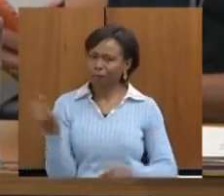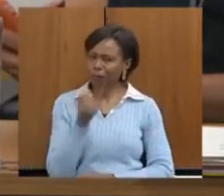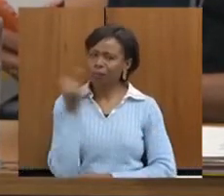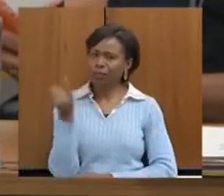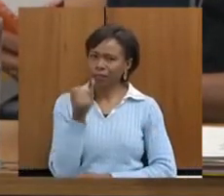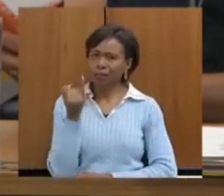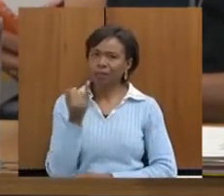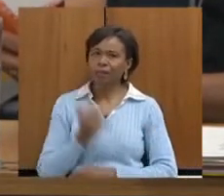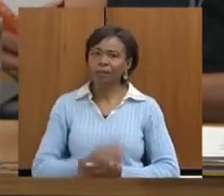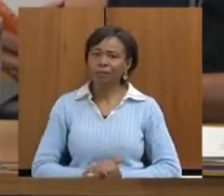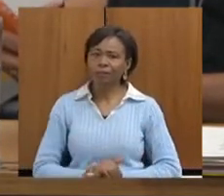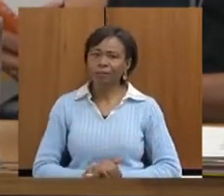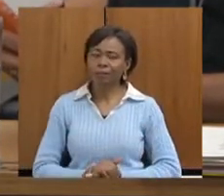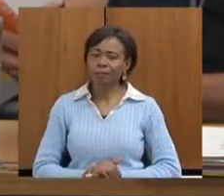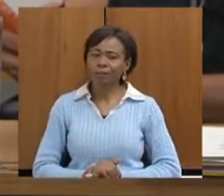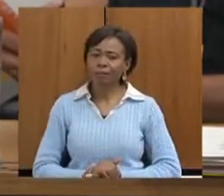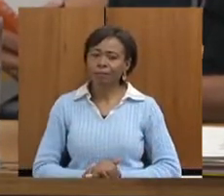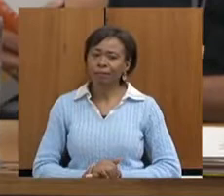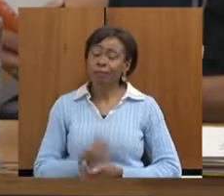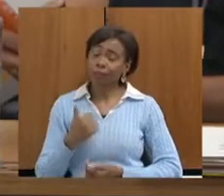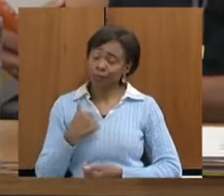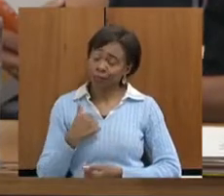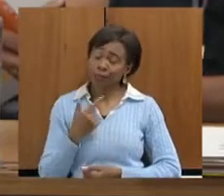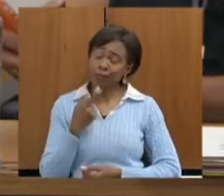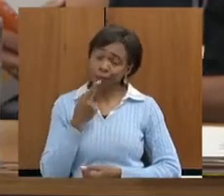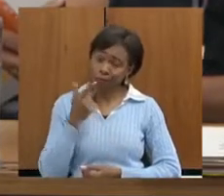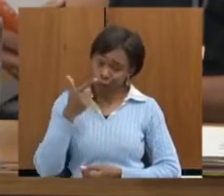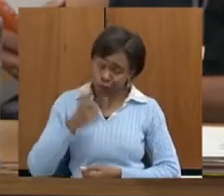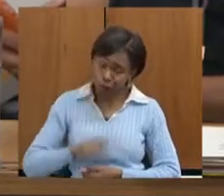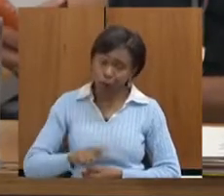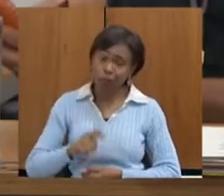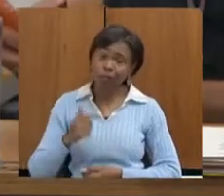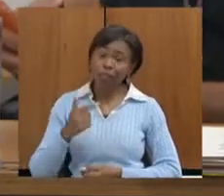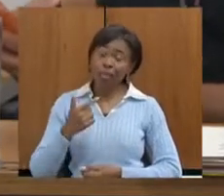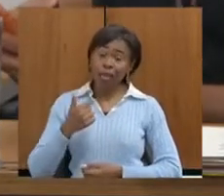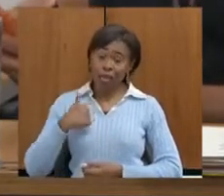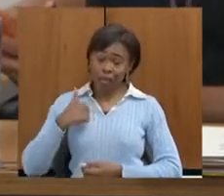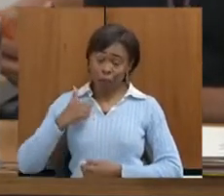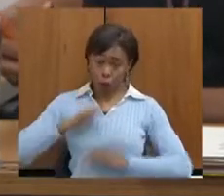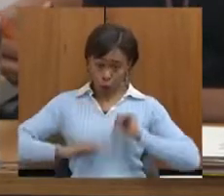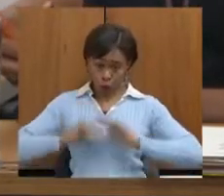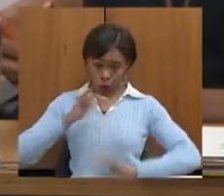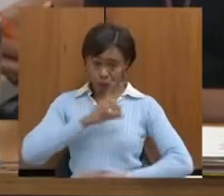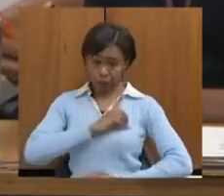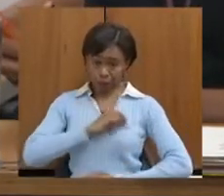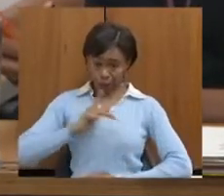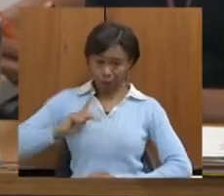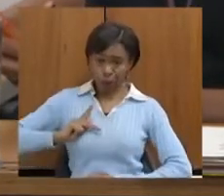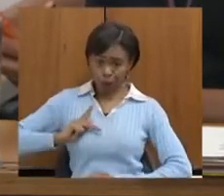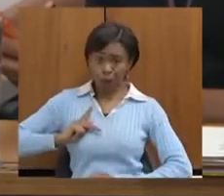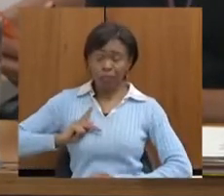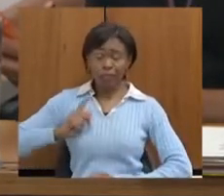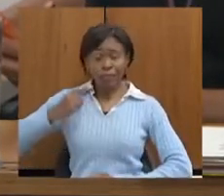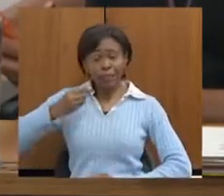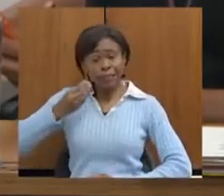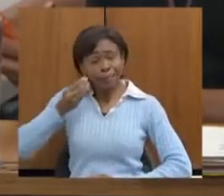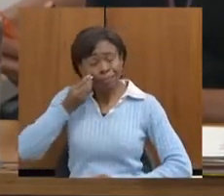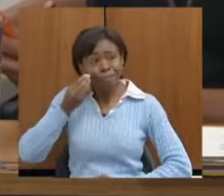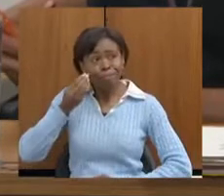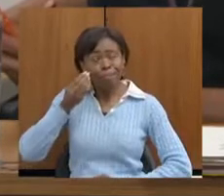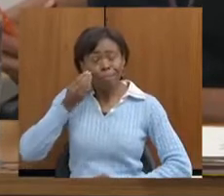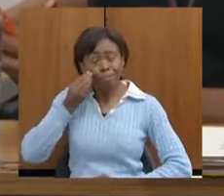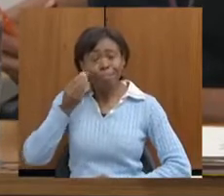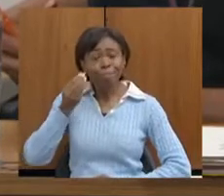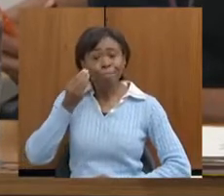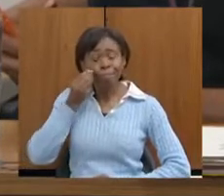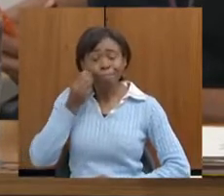momento mas eu queria a reafirmar isso que enquanto defensoria a gente tem buscado todas as formas